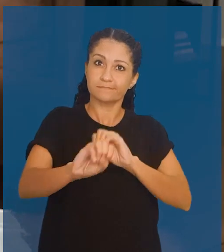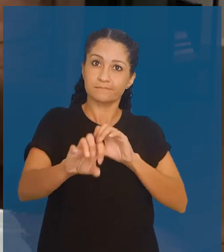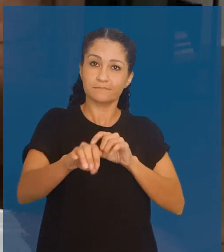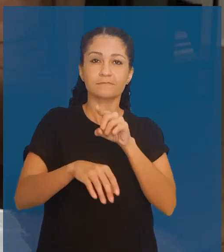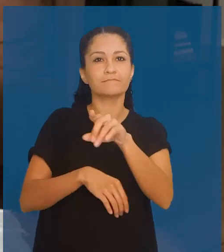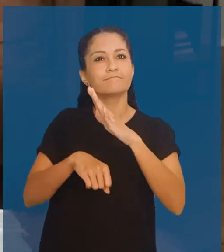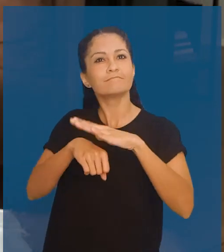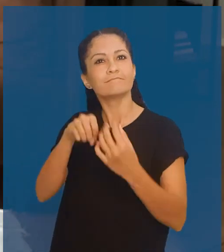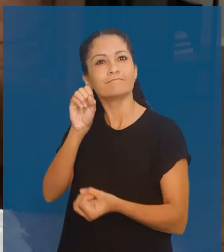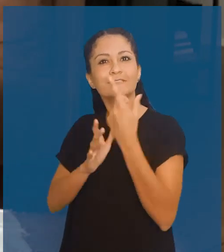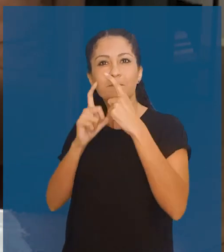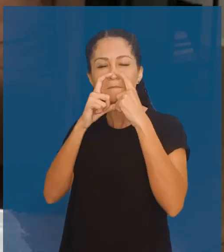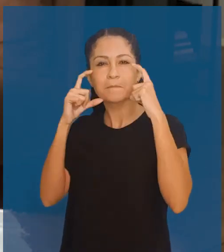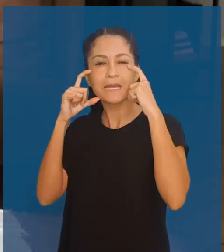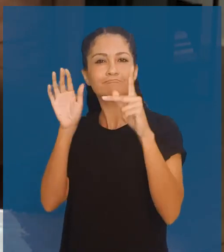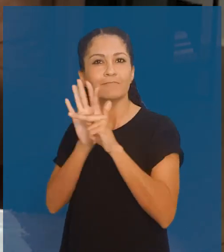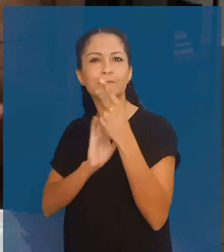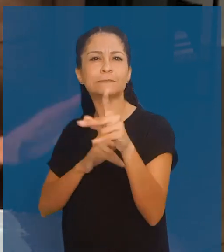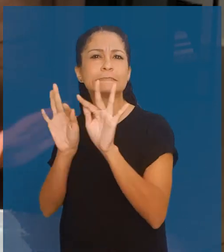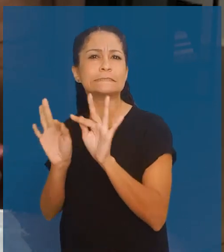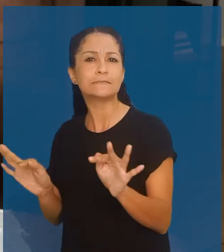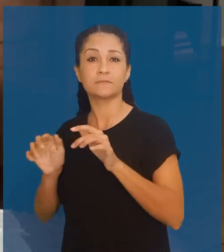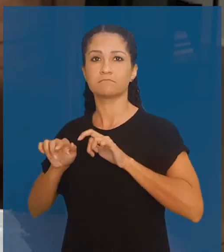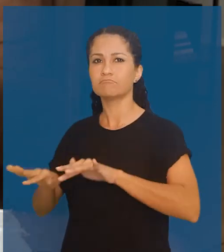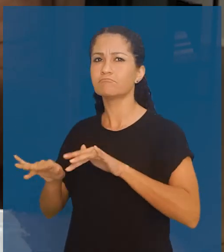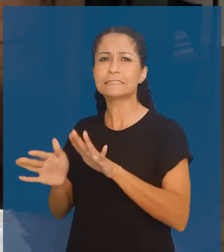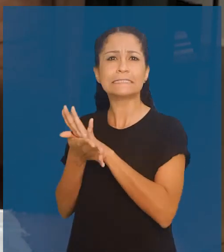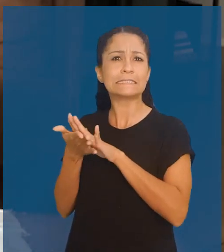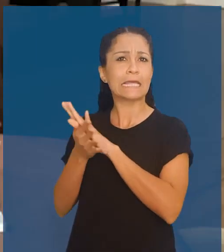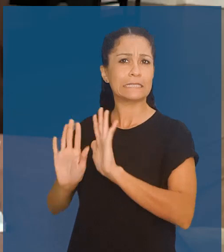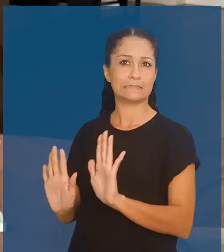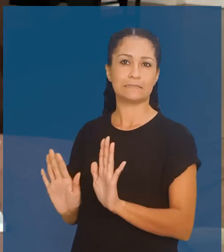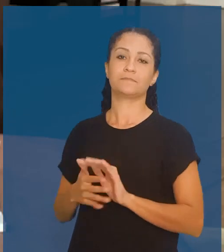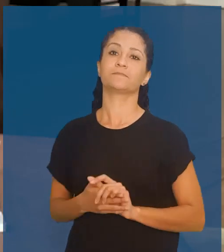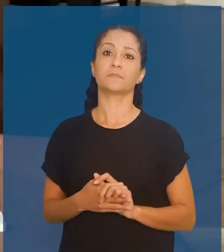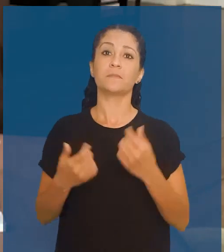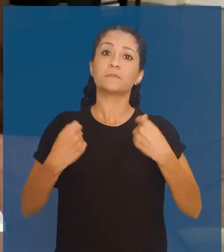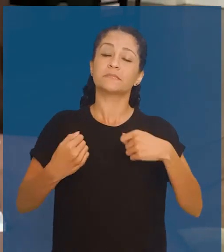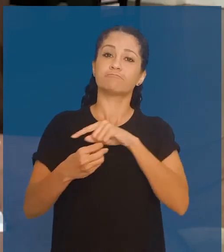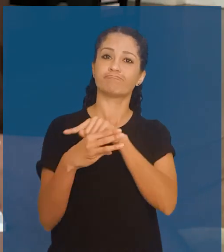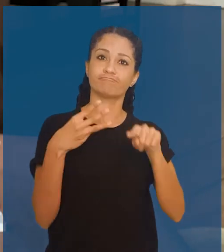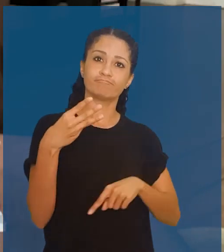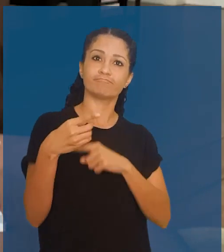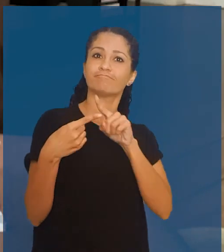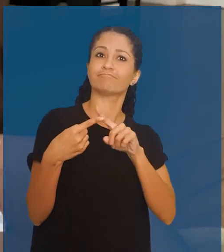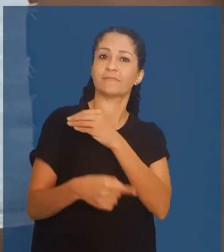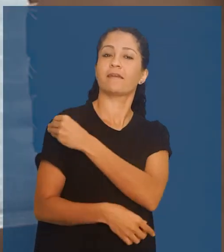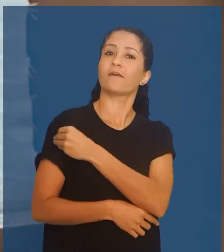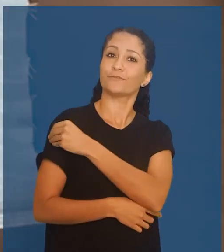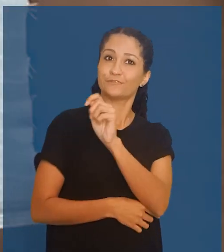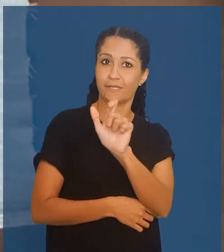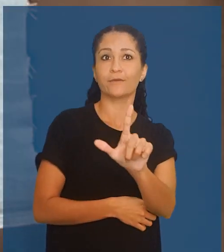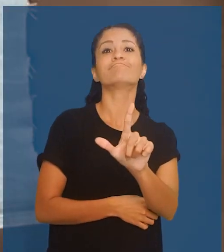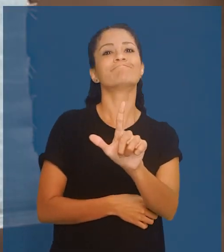vou te ensinar a fazer uma máscara caseira sem precisar de máquina de costura nem nada. Você vai precisar de três coisas. Um,